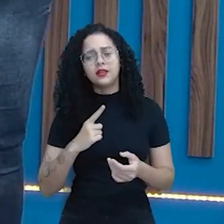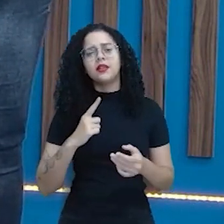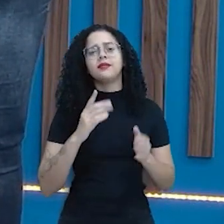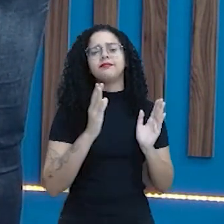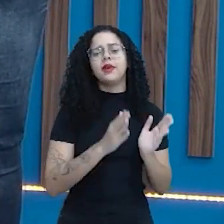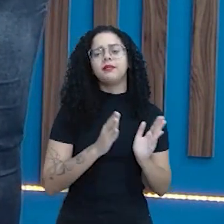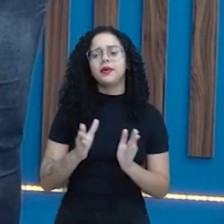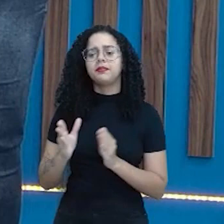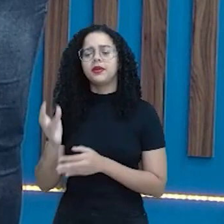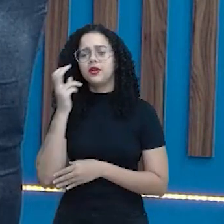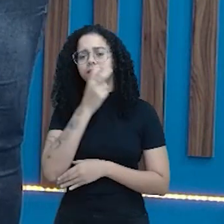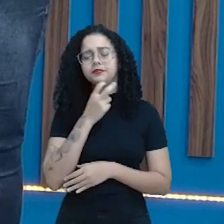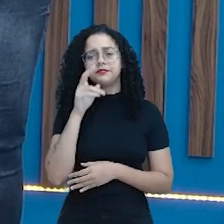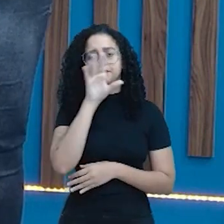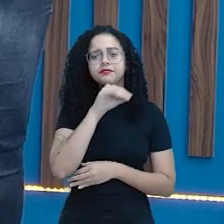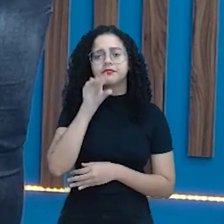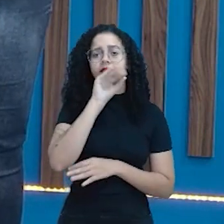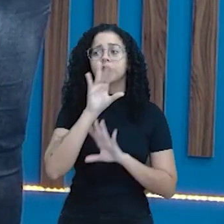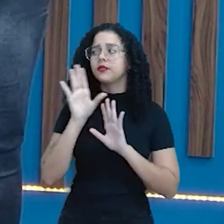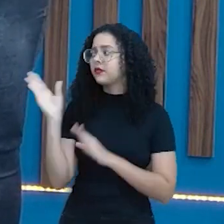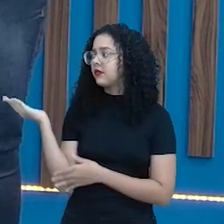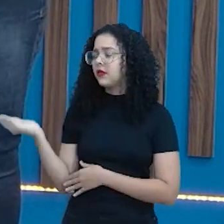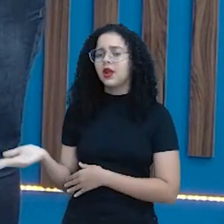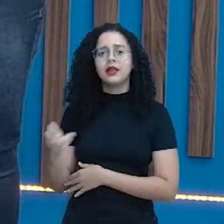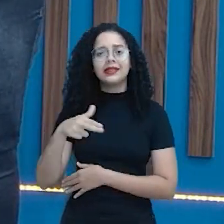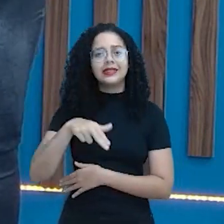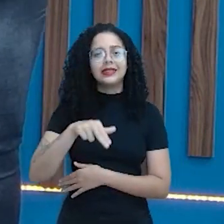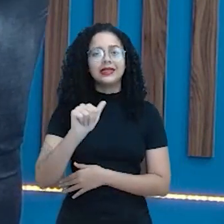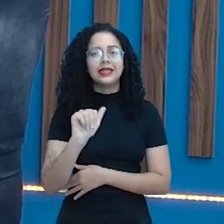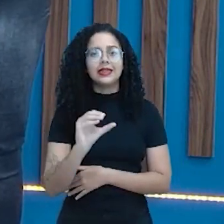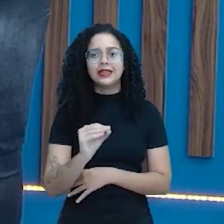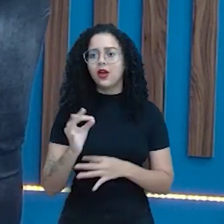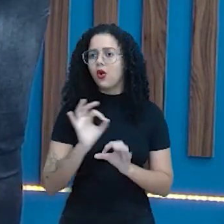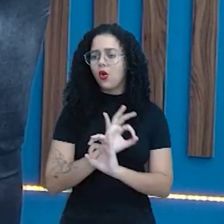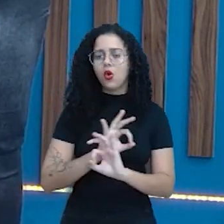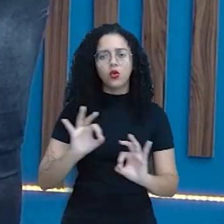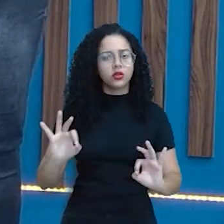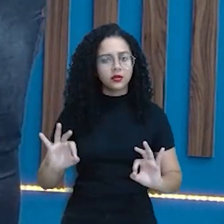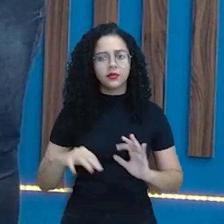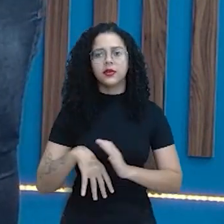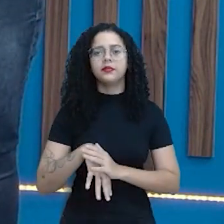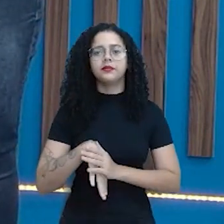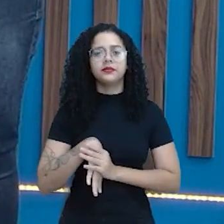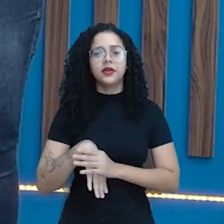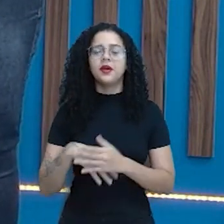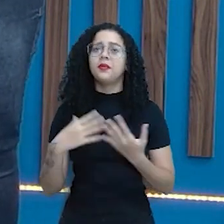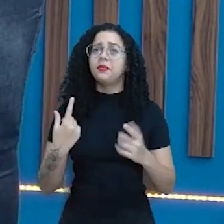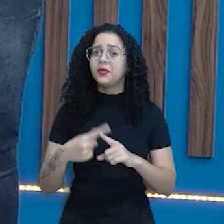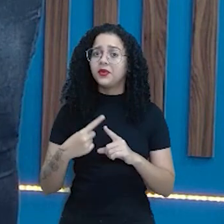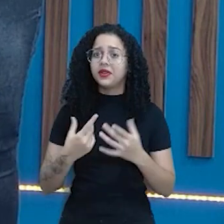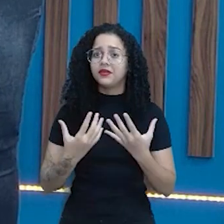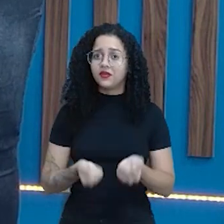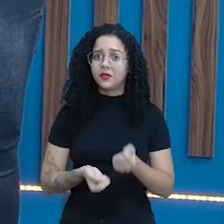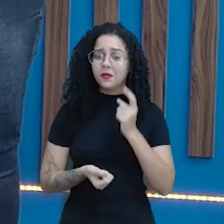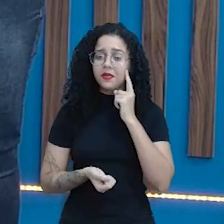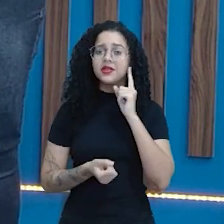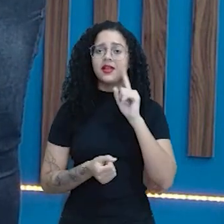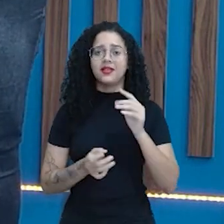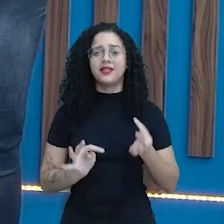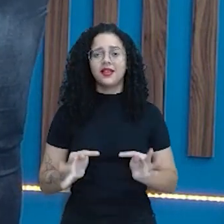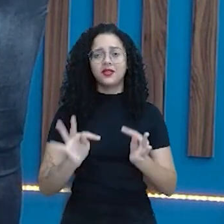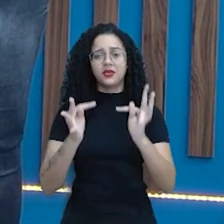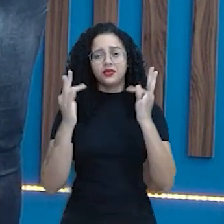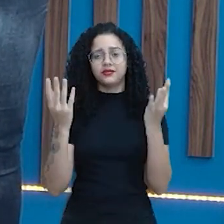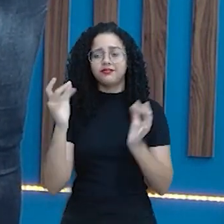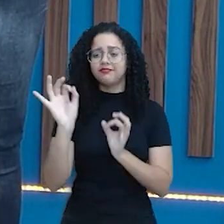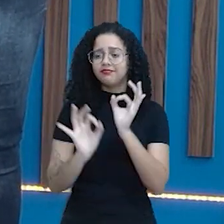marcas de oralidade. E o Nau foi realmente sensacional a apresentação dele. Porque, gente, vamos pensar, tecnologia, né?